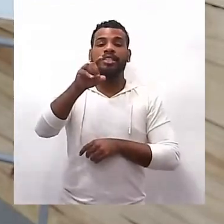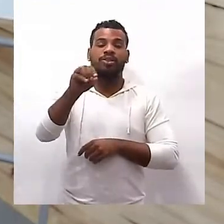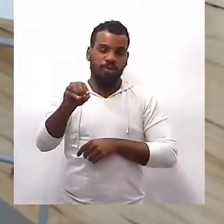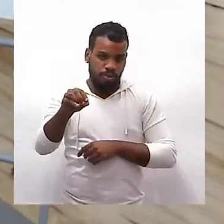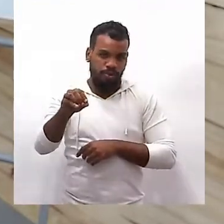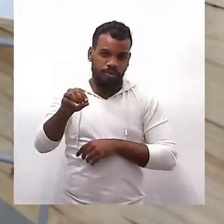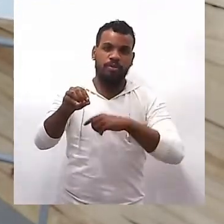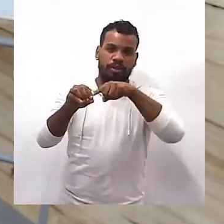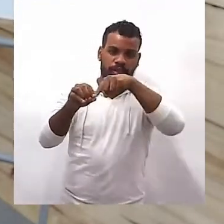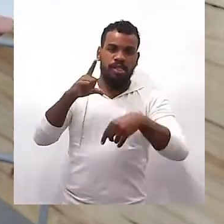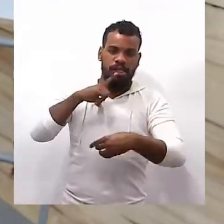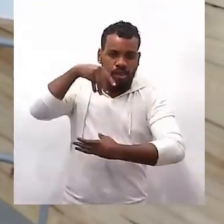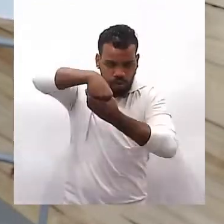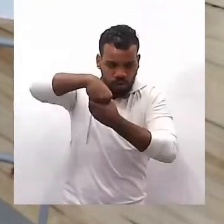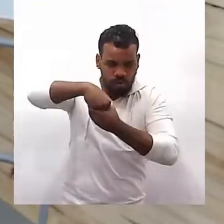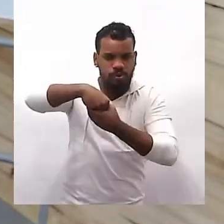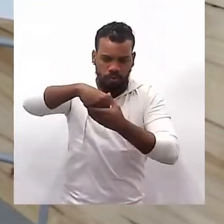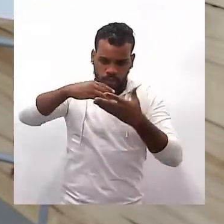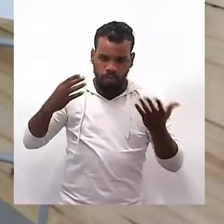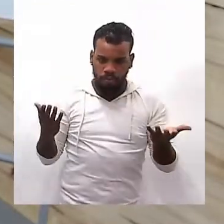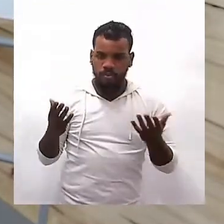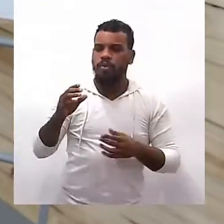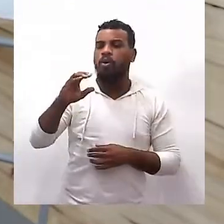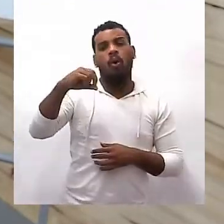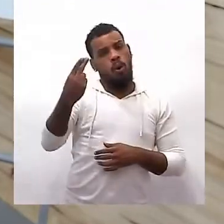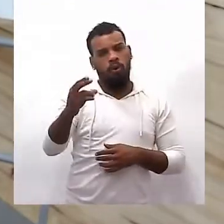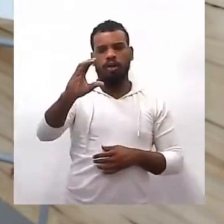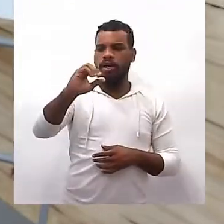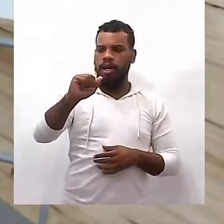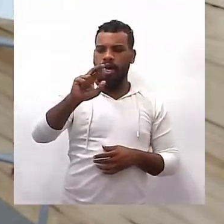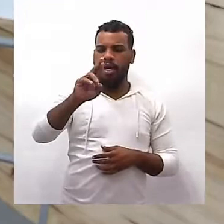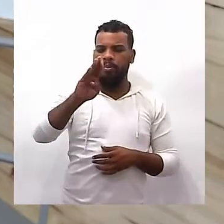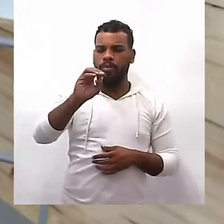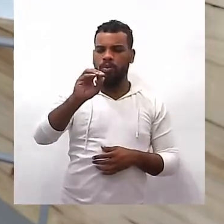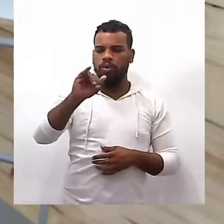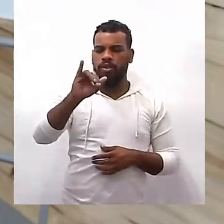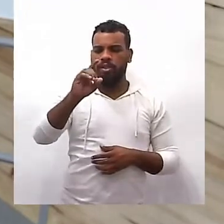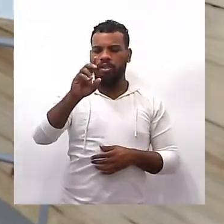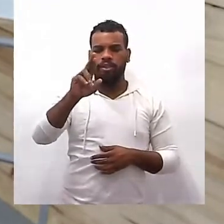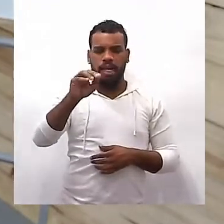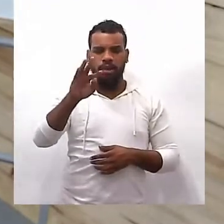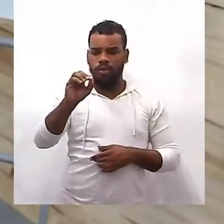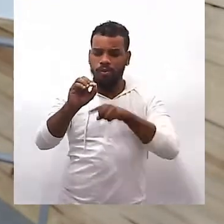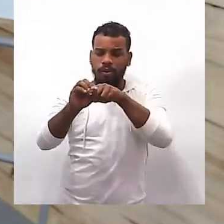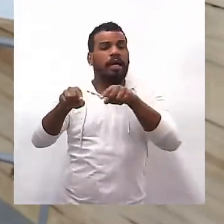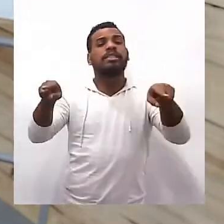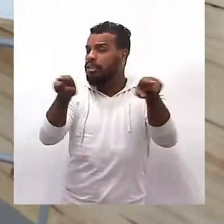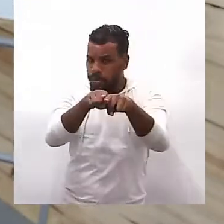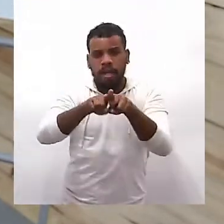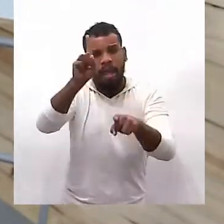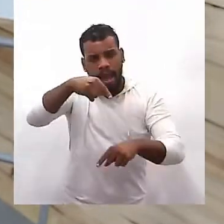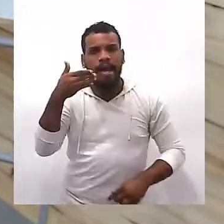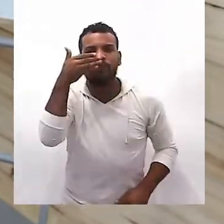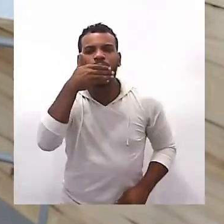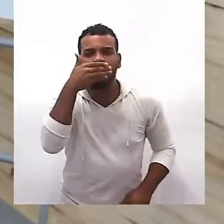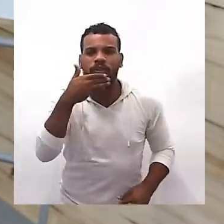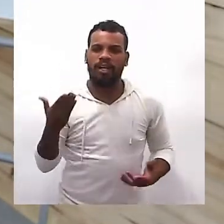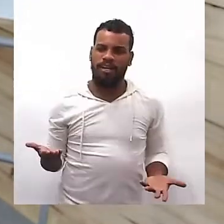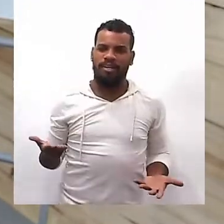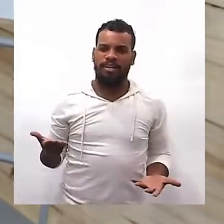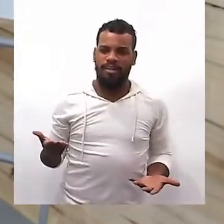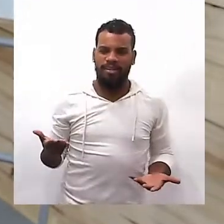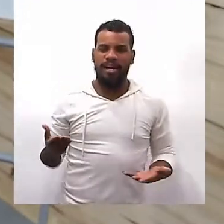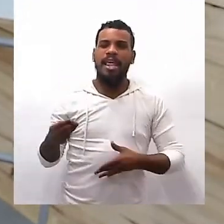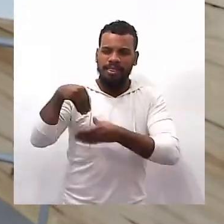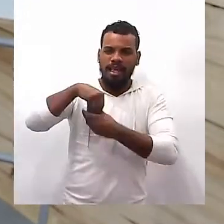carboidrato. O glicídio ou carboidrato nada mais é, monstrinho, do que os açúcares, ou seja, é o açúcar. E dentro,